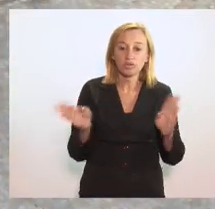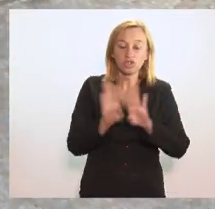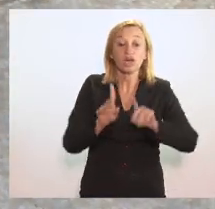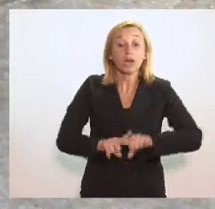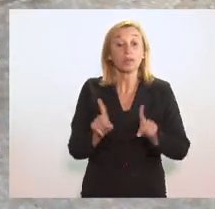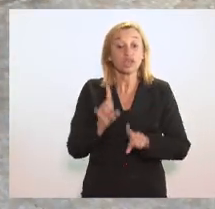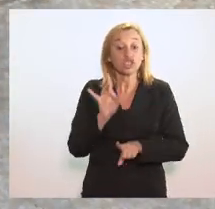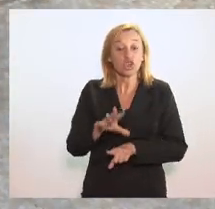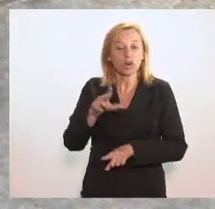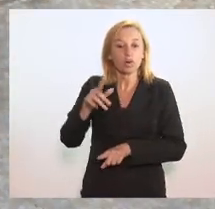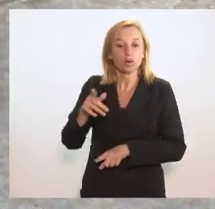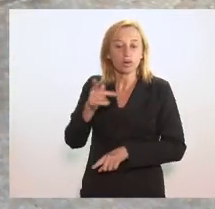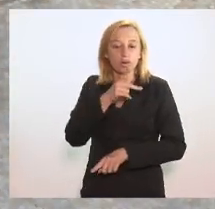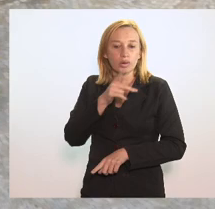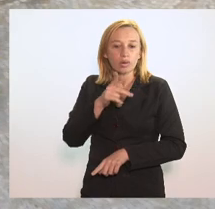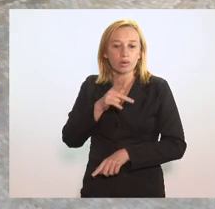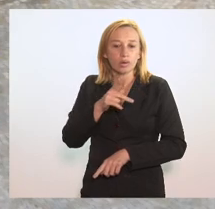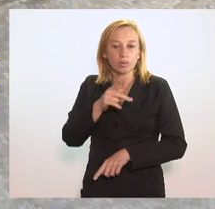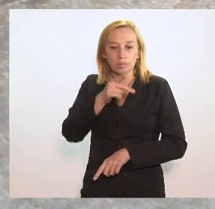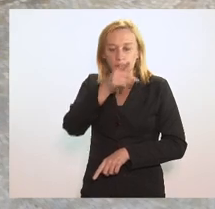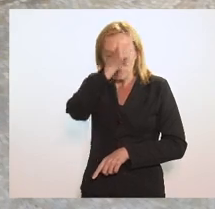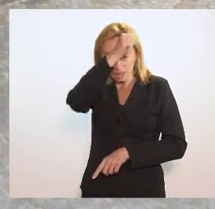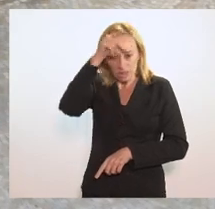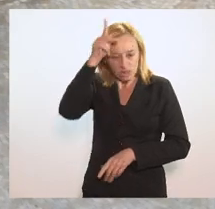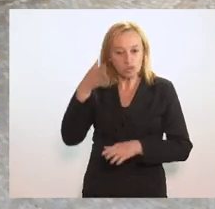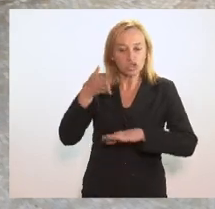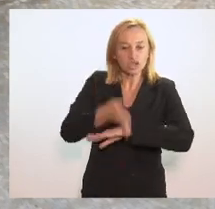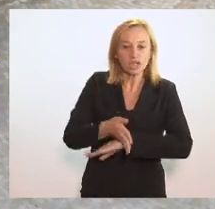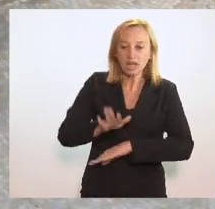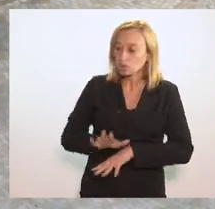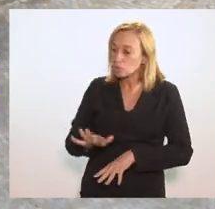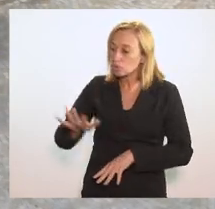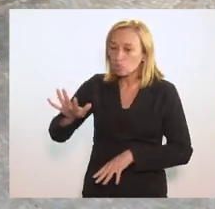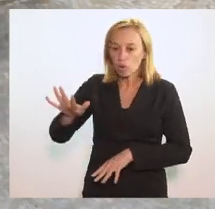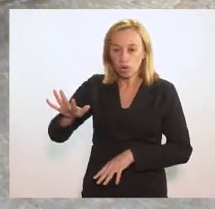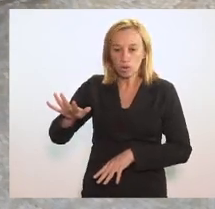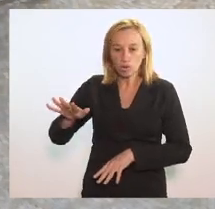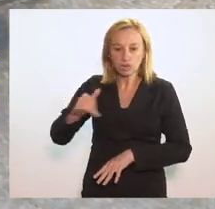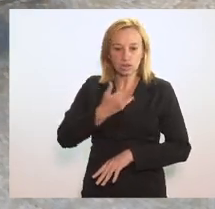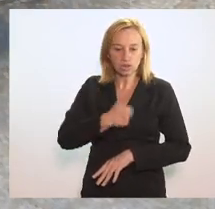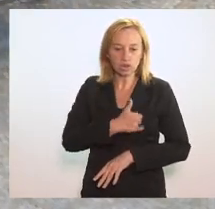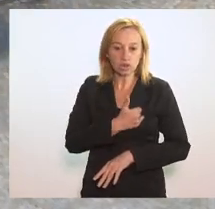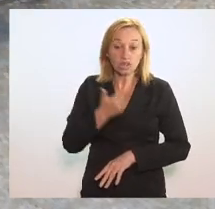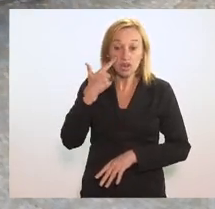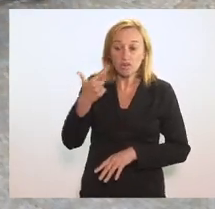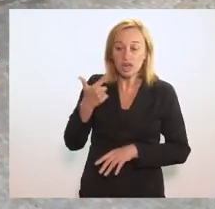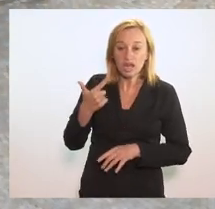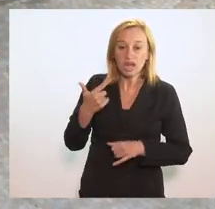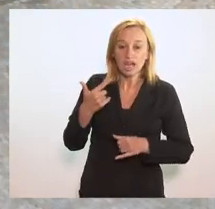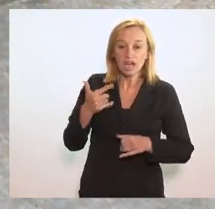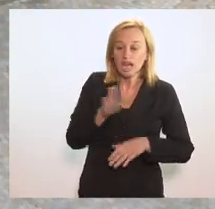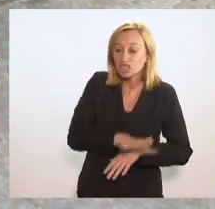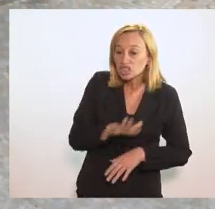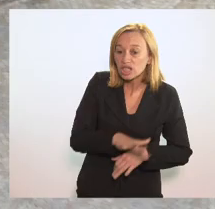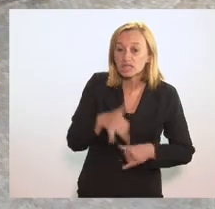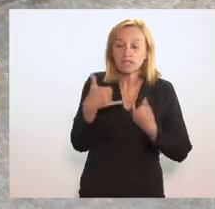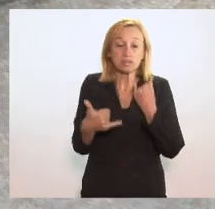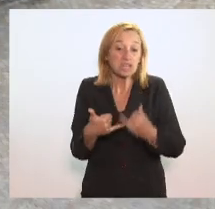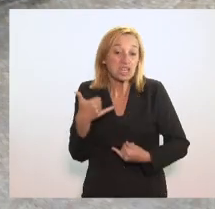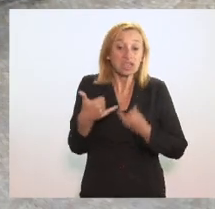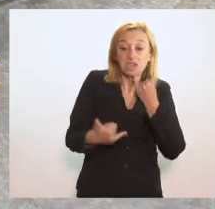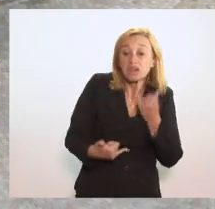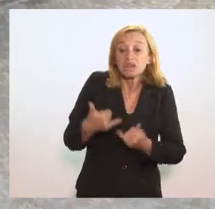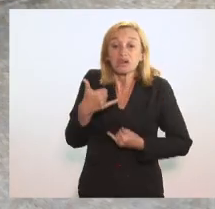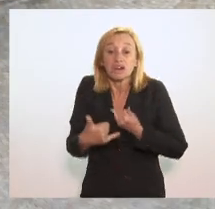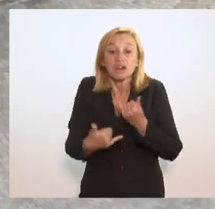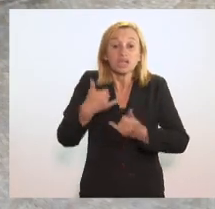presidente, quando você chega lá nos morros de São João de Meriti, você vê as crianças brincando, tudo amontoada, todo